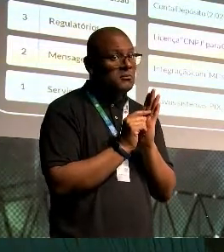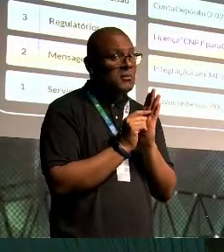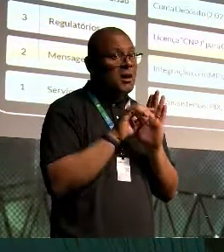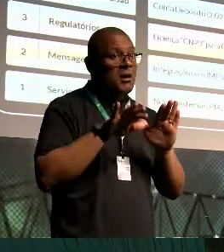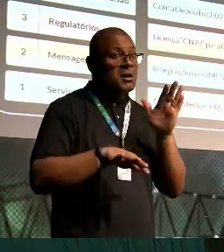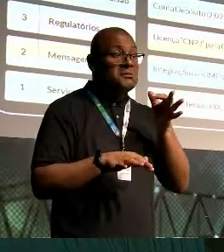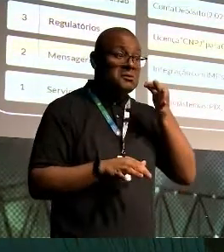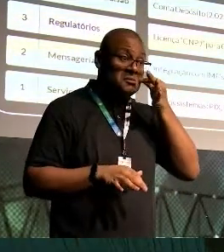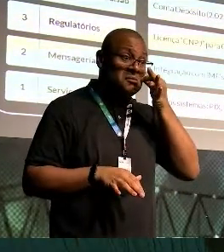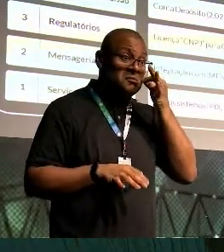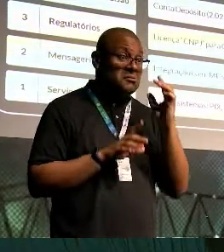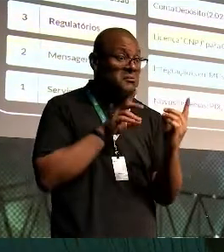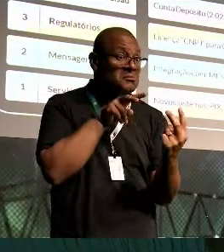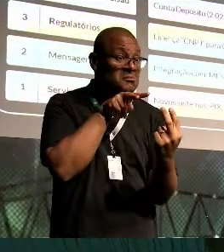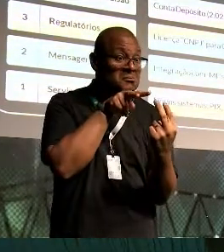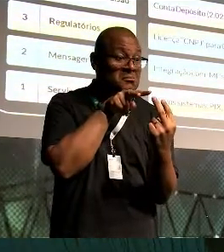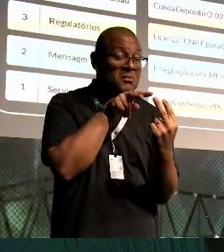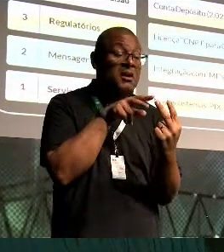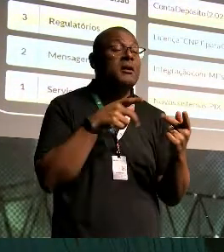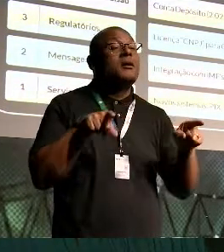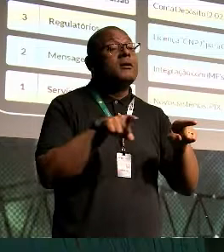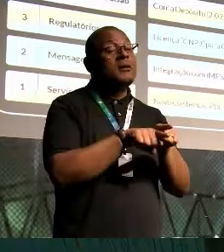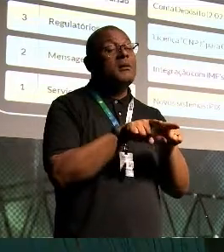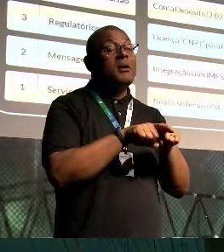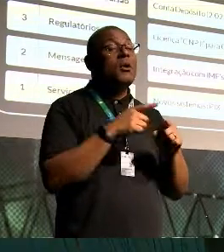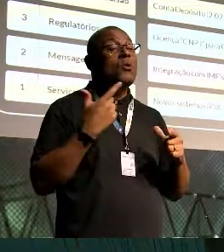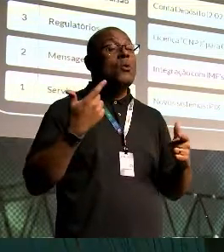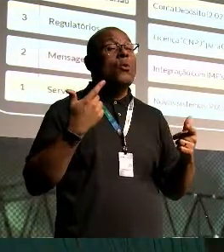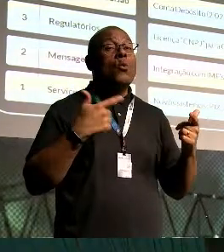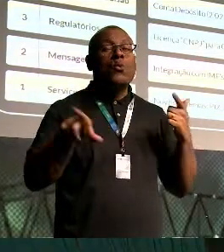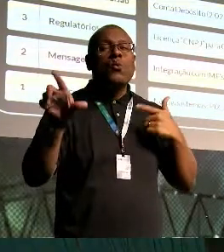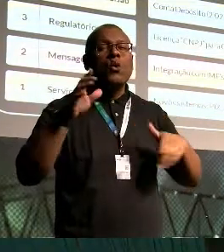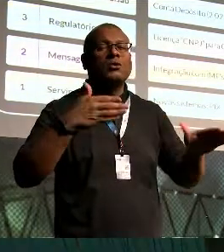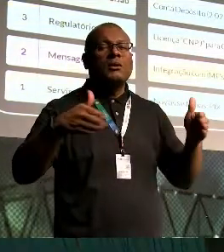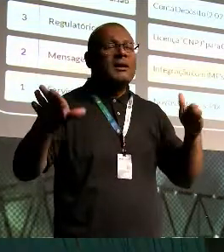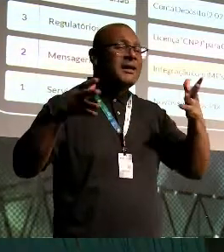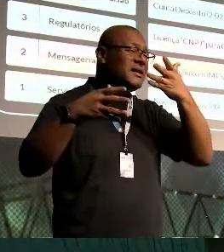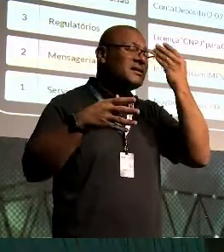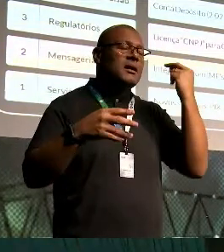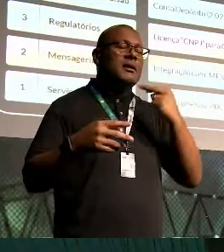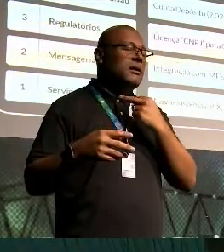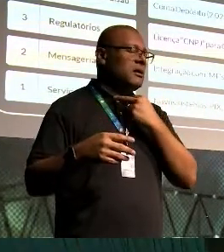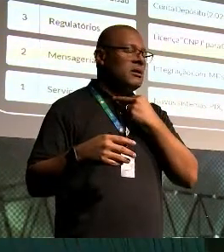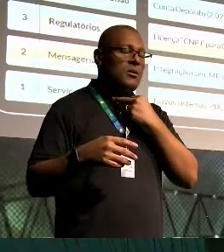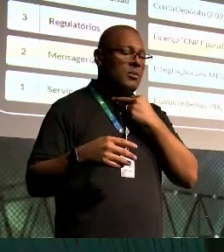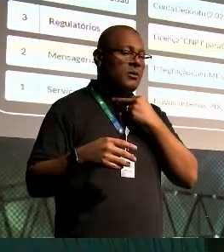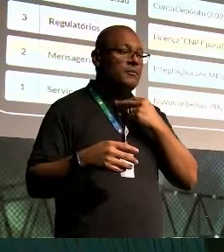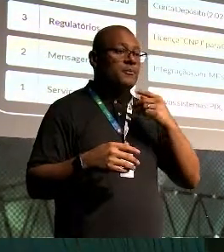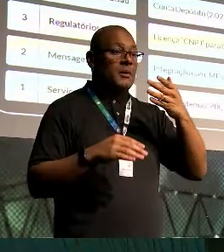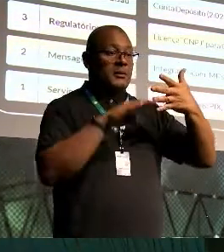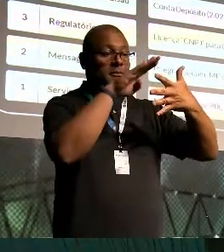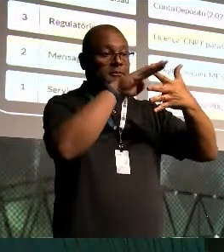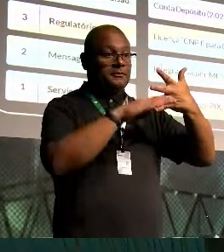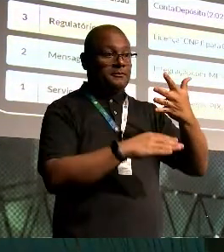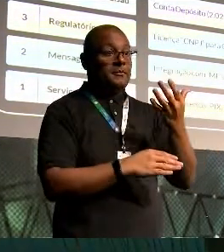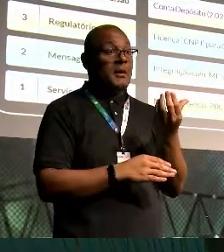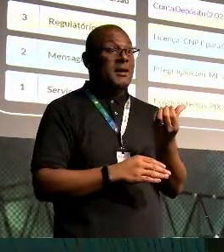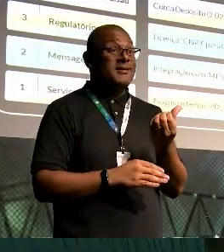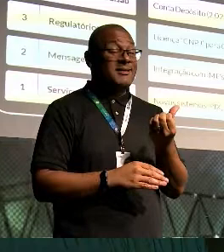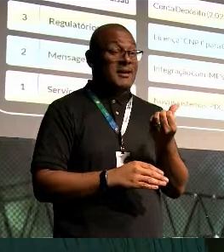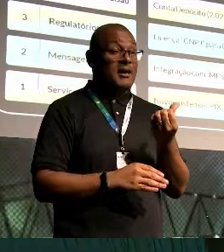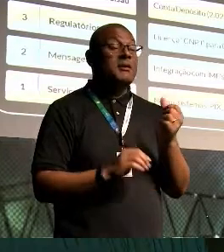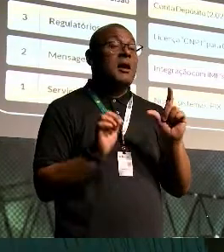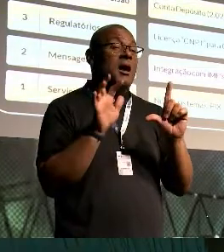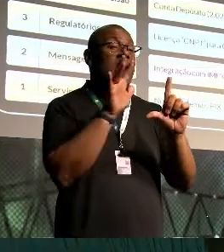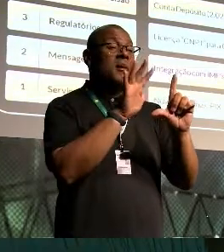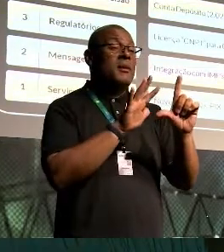ser também físicos, e a gente não deixar nenhuma peça solta. A camada 6, ela fala muito de plataforma, é onde,